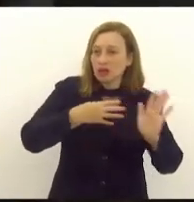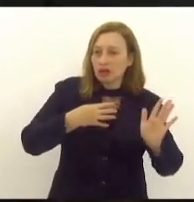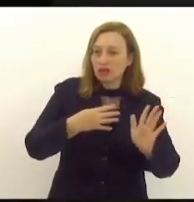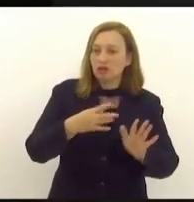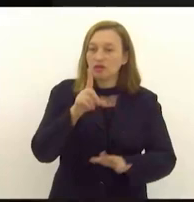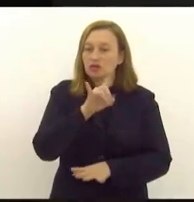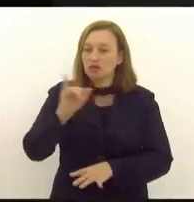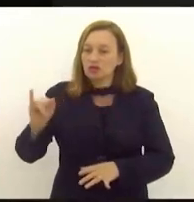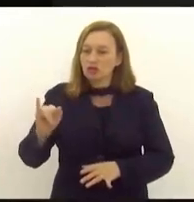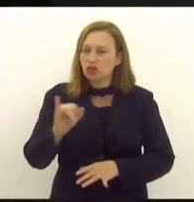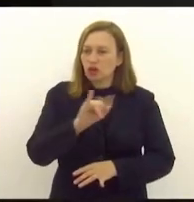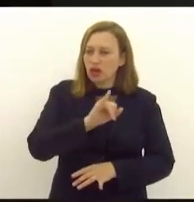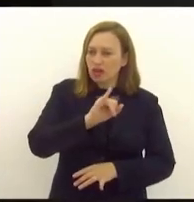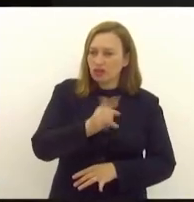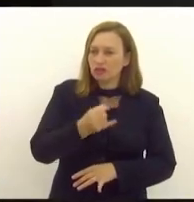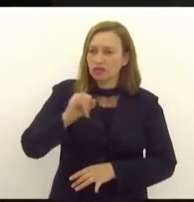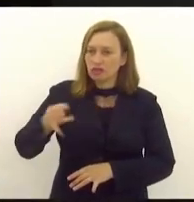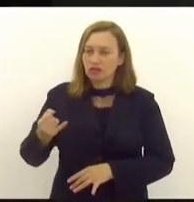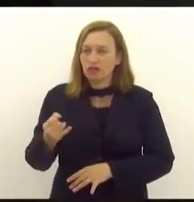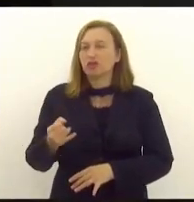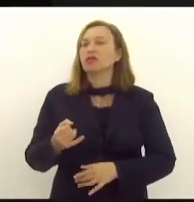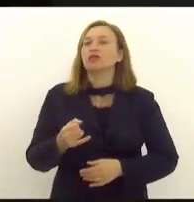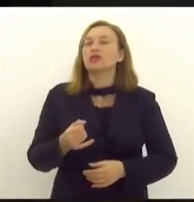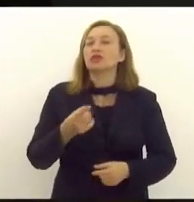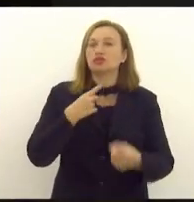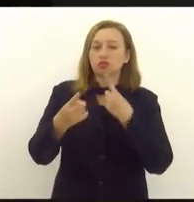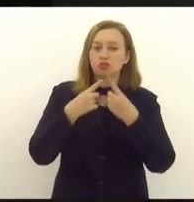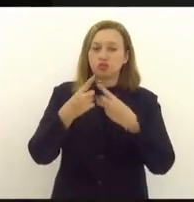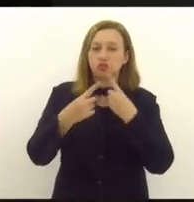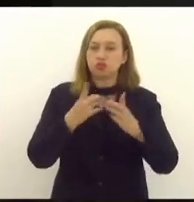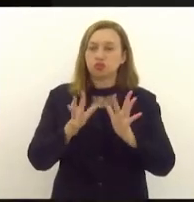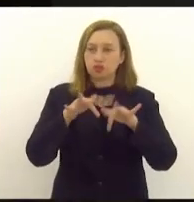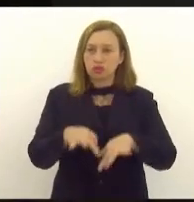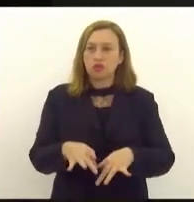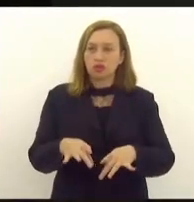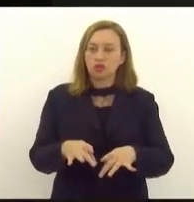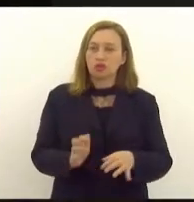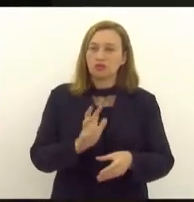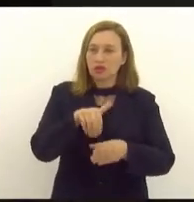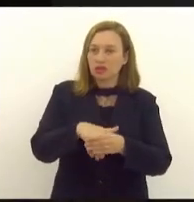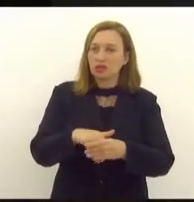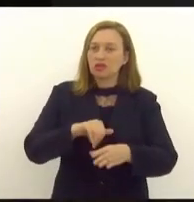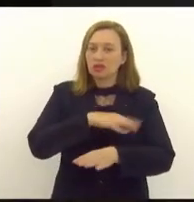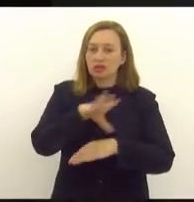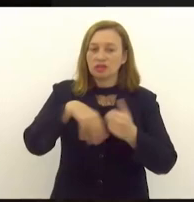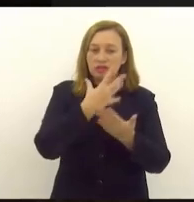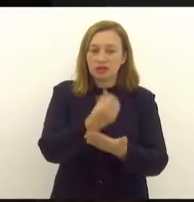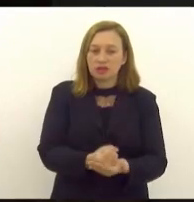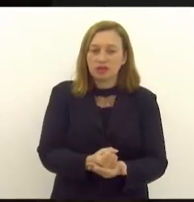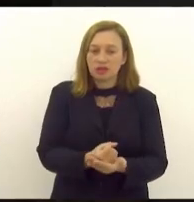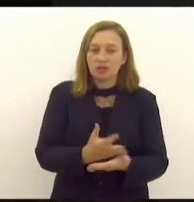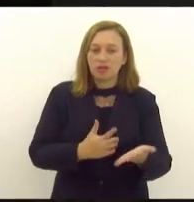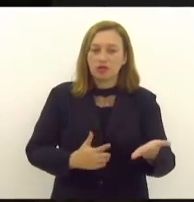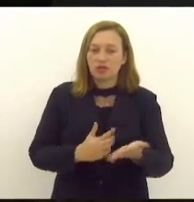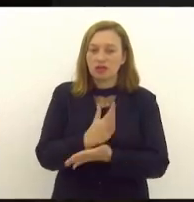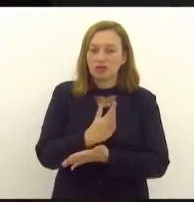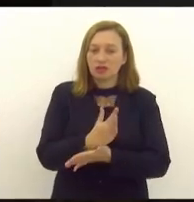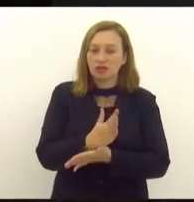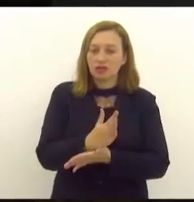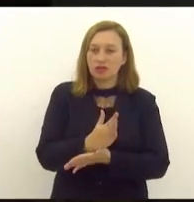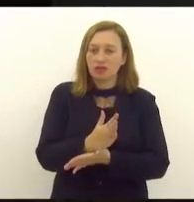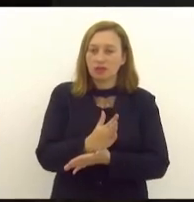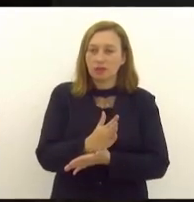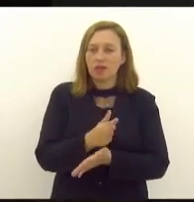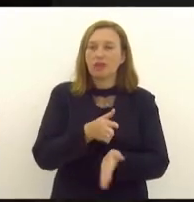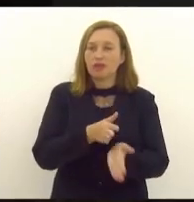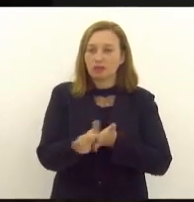em discussão nós vendo Quem Queira discutir encerrado a discussão em votação senhores que a prova permaneça Como estão aprovado vai